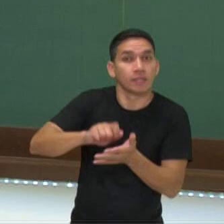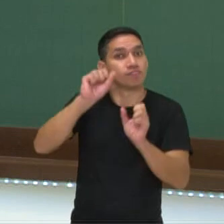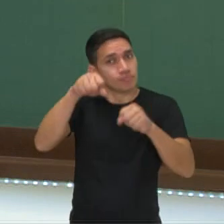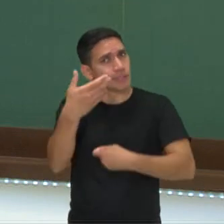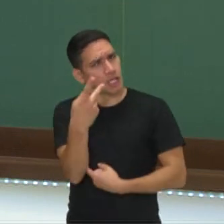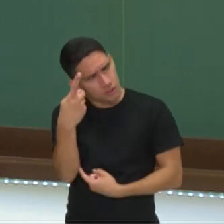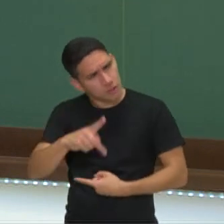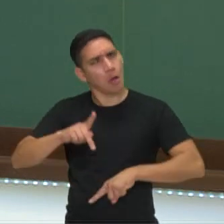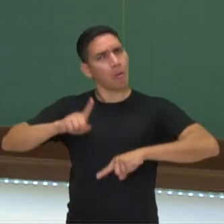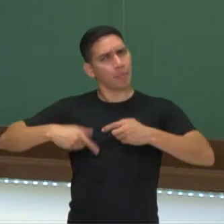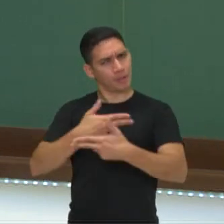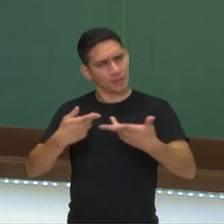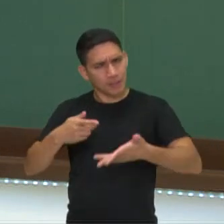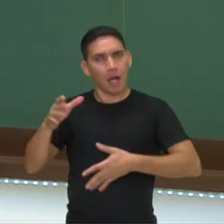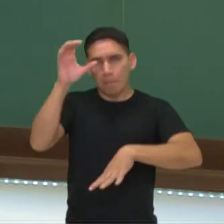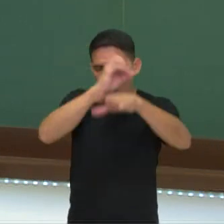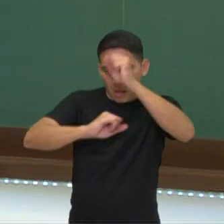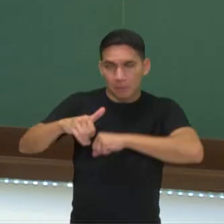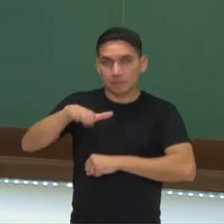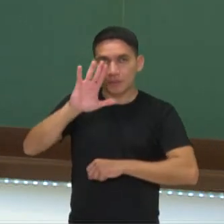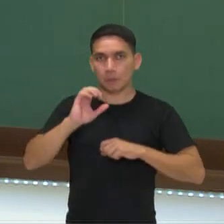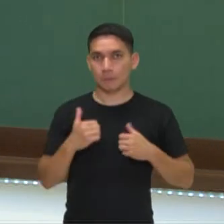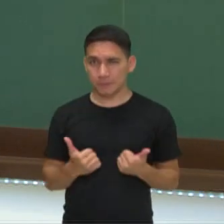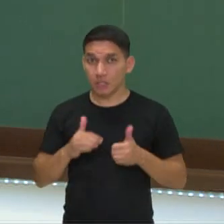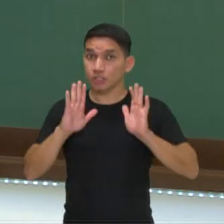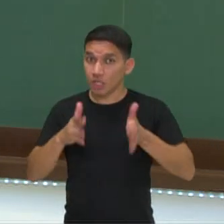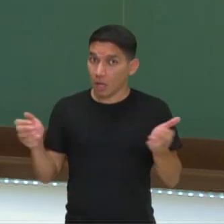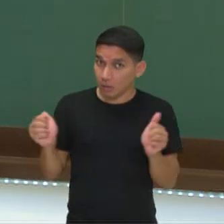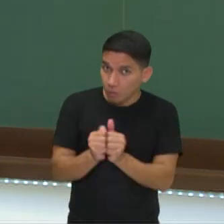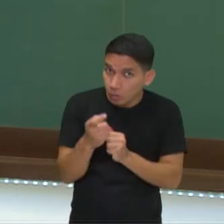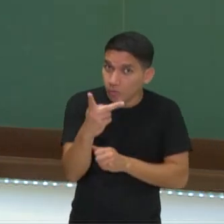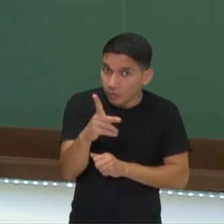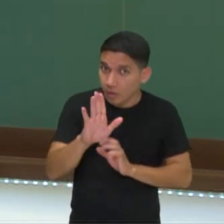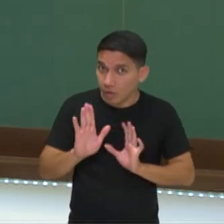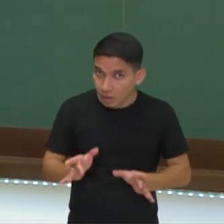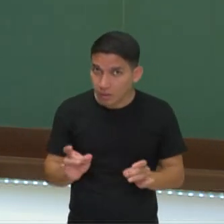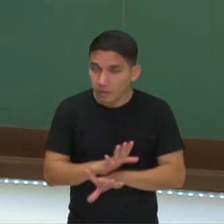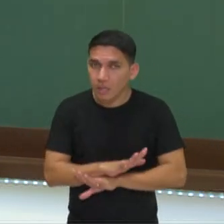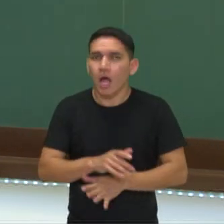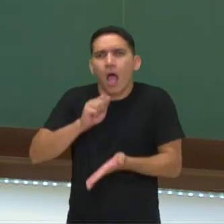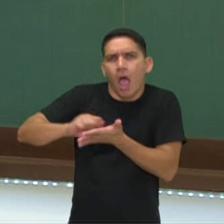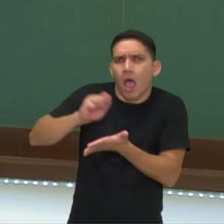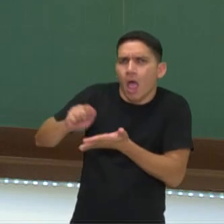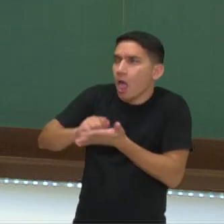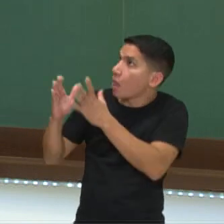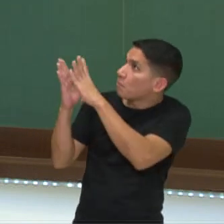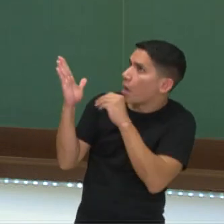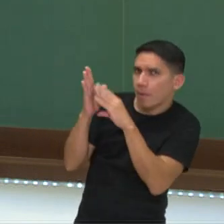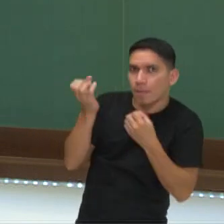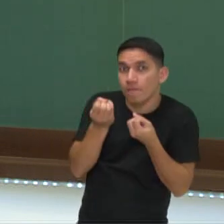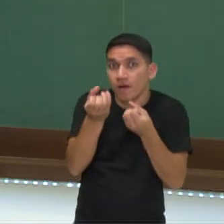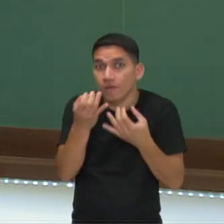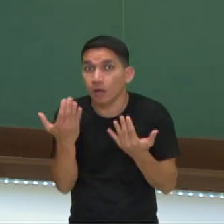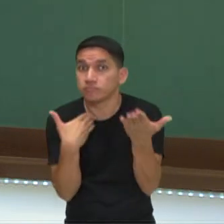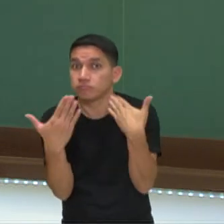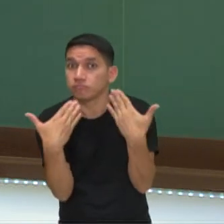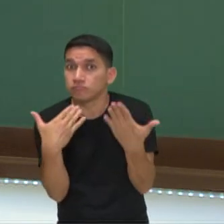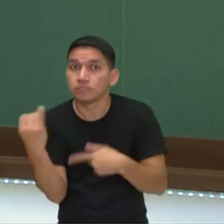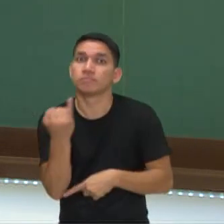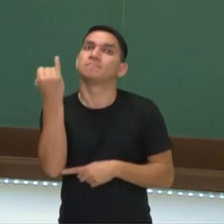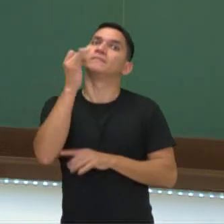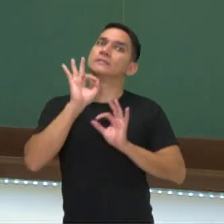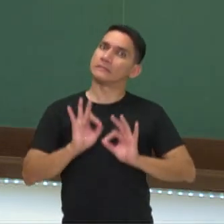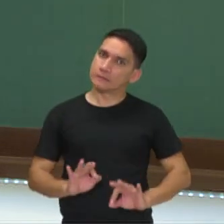suas armas para aprender cada vez mais. Então mantenha isso junto com você, anote as informações importantes que nós vamos conversar nessa aula,